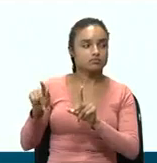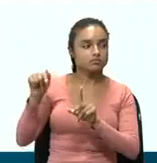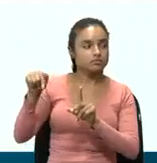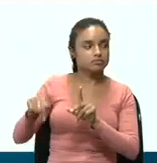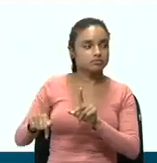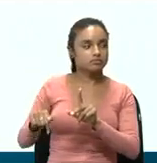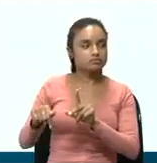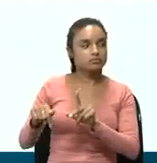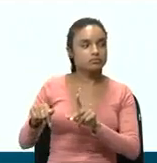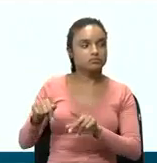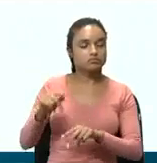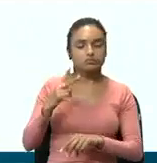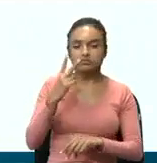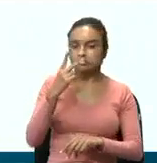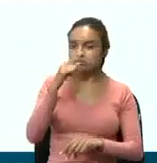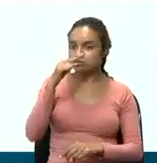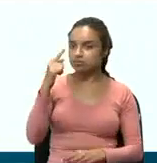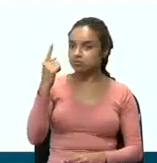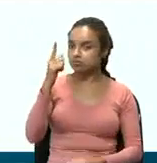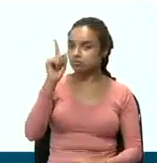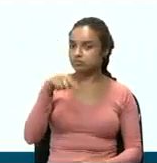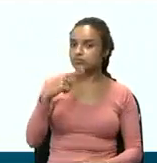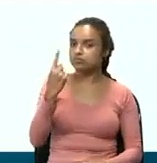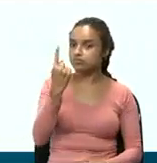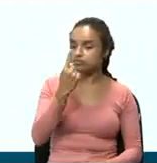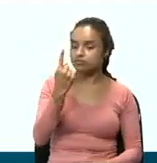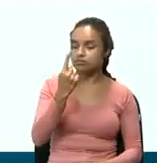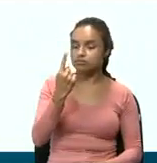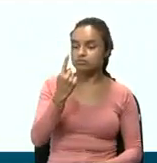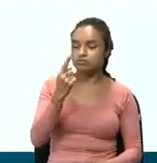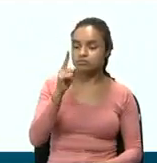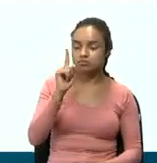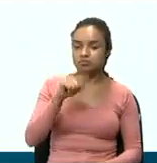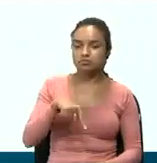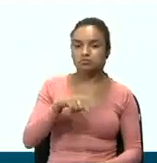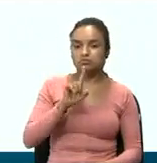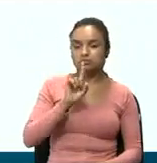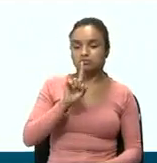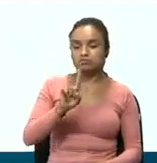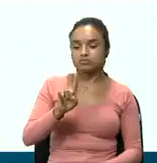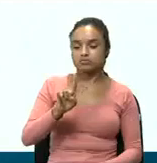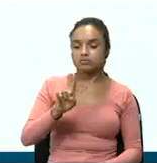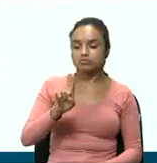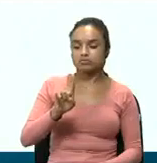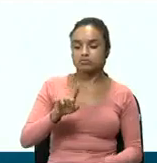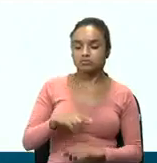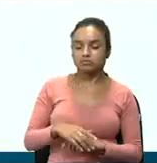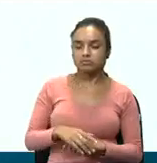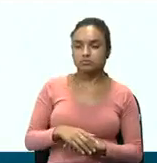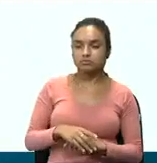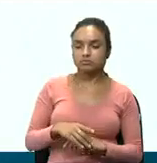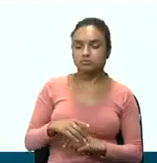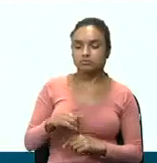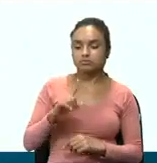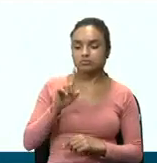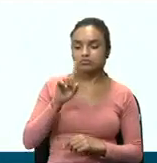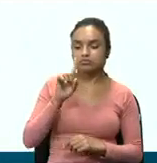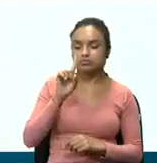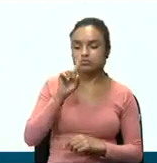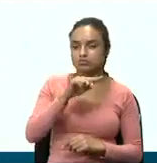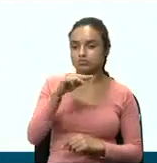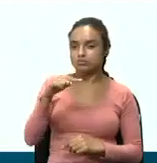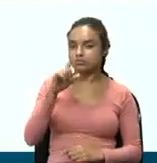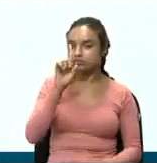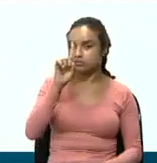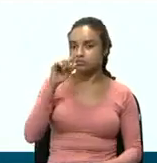2 menos 1, eu tenho 1. Aqui, então, eu vou ter 1. Menos 1 elevado a 1, eu